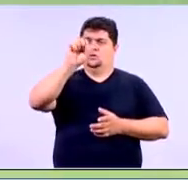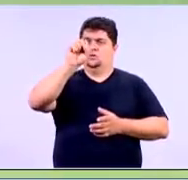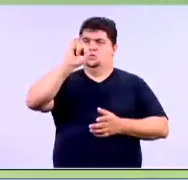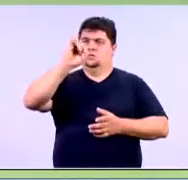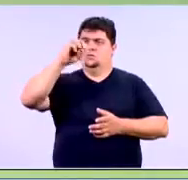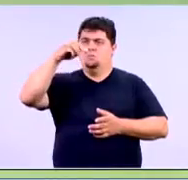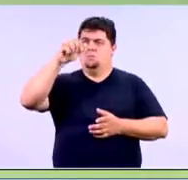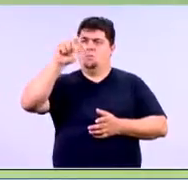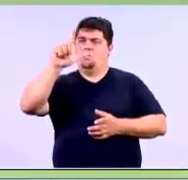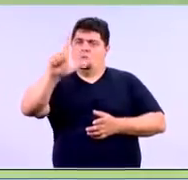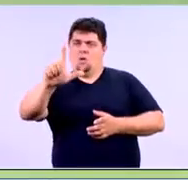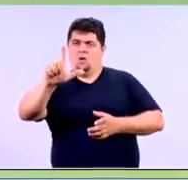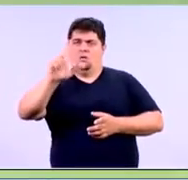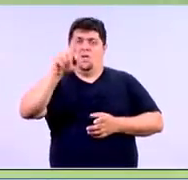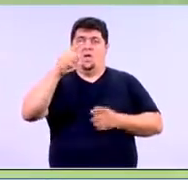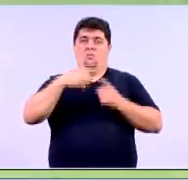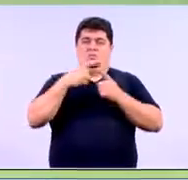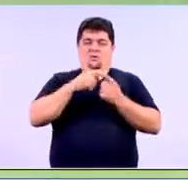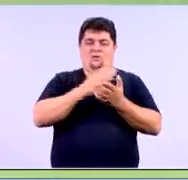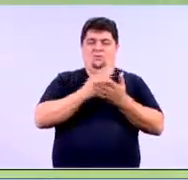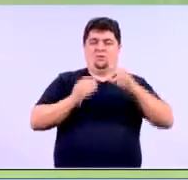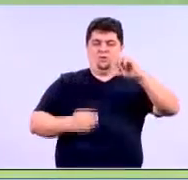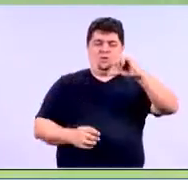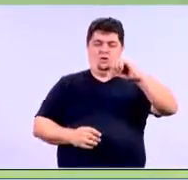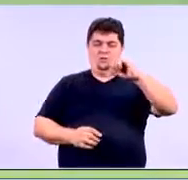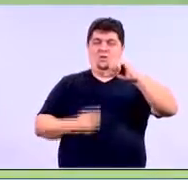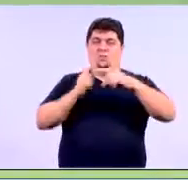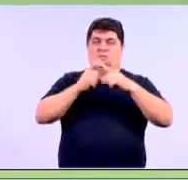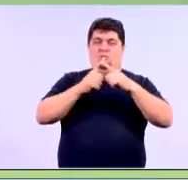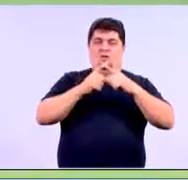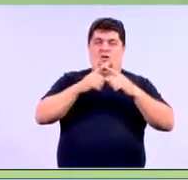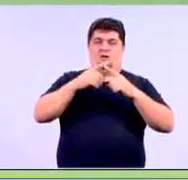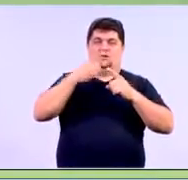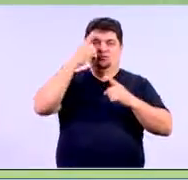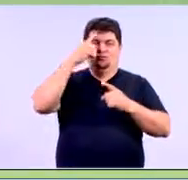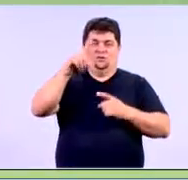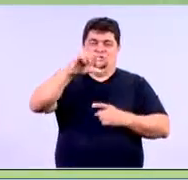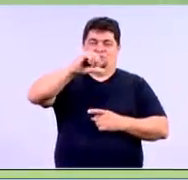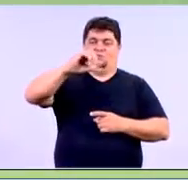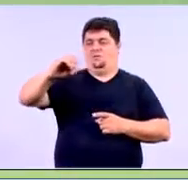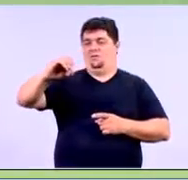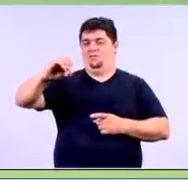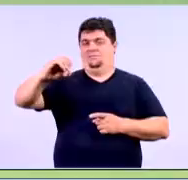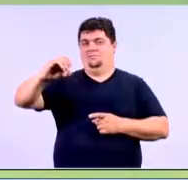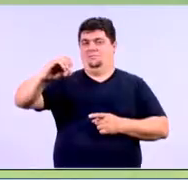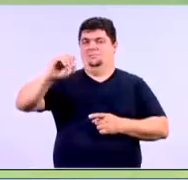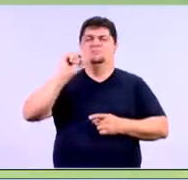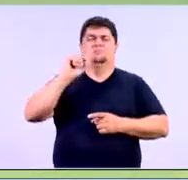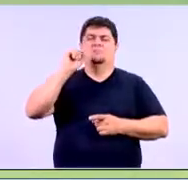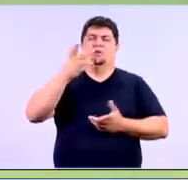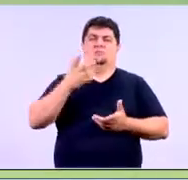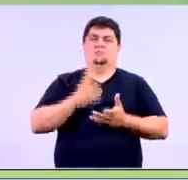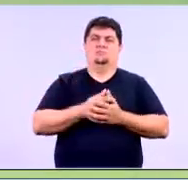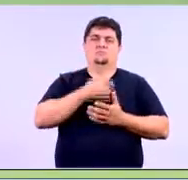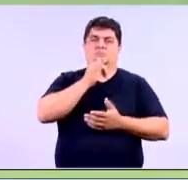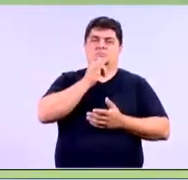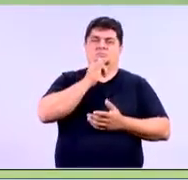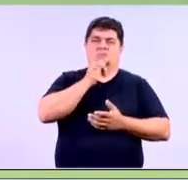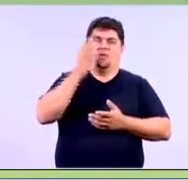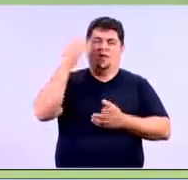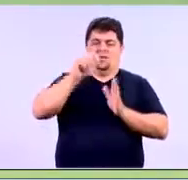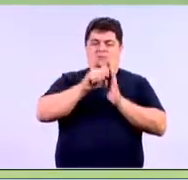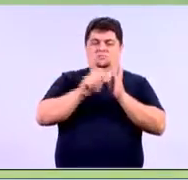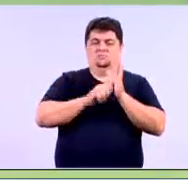nonagesimal? Isso vem de 90 dias. De 90 dias. O que vem a ser isso? Pois bem, no artigo